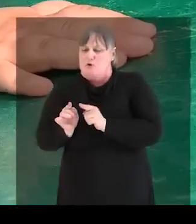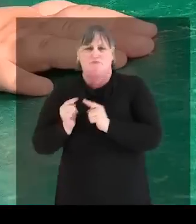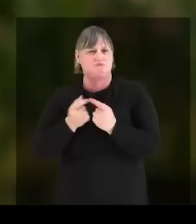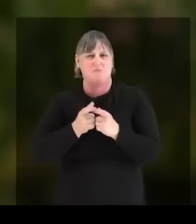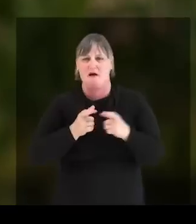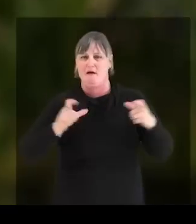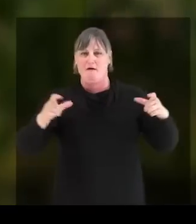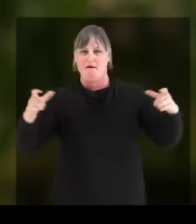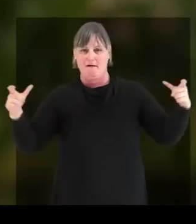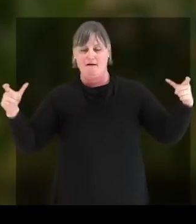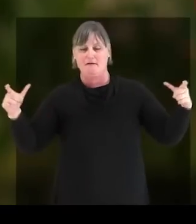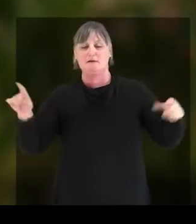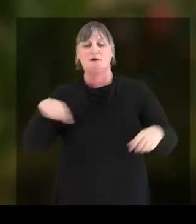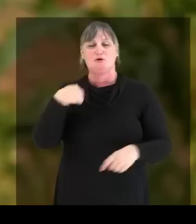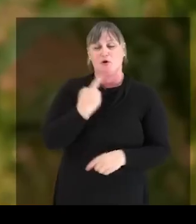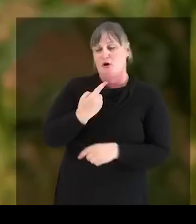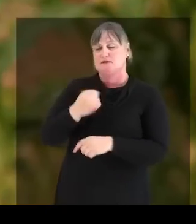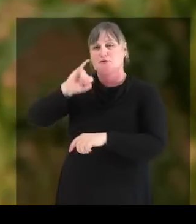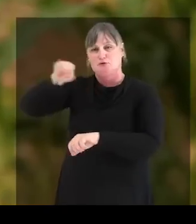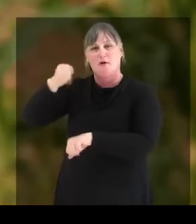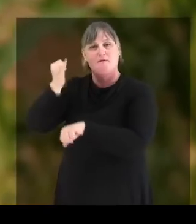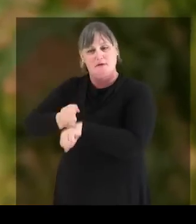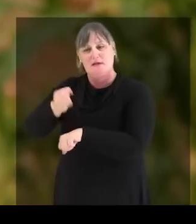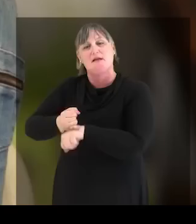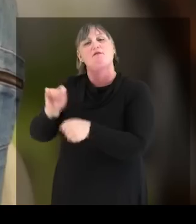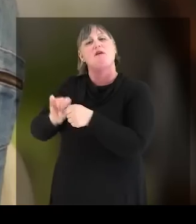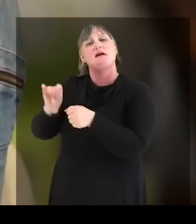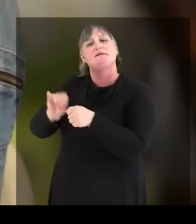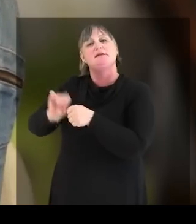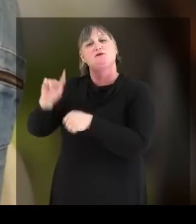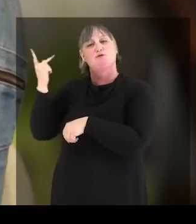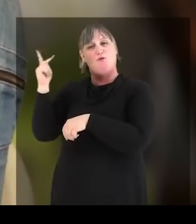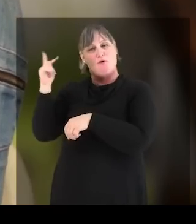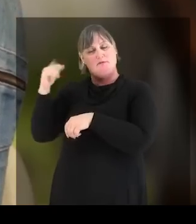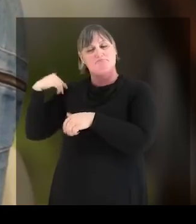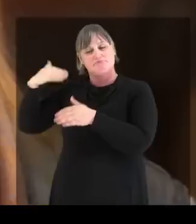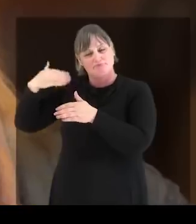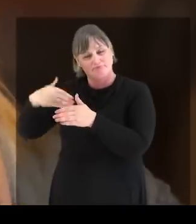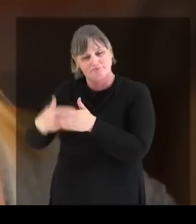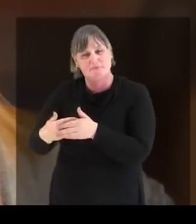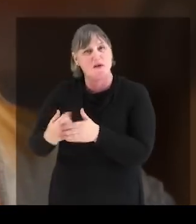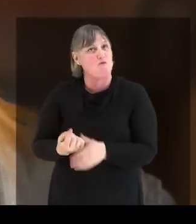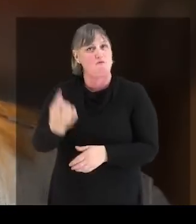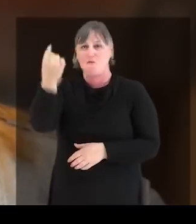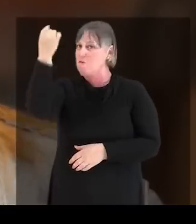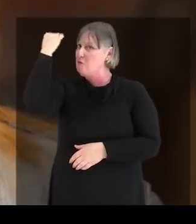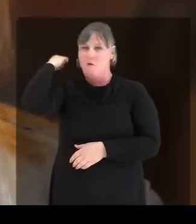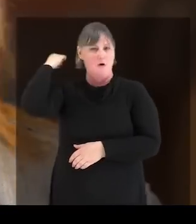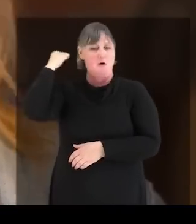macro. Joinville é pioneiro e tá, com certeza está fazendo história. Olha, retroceder, eu acredito